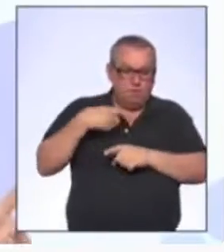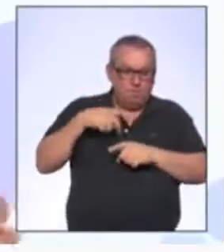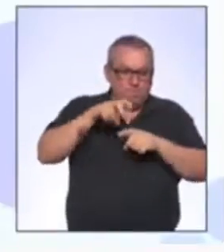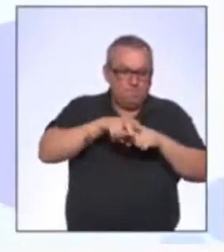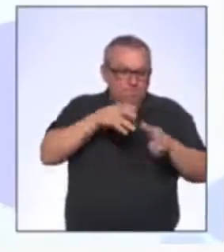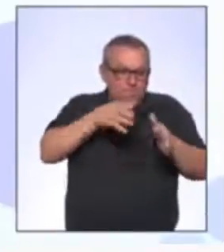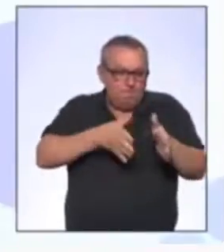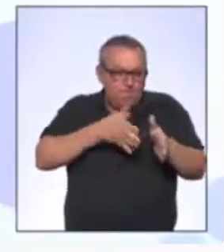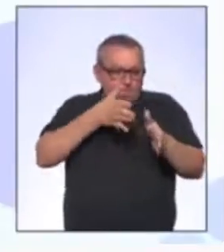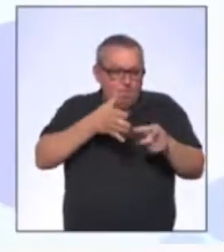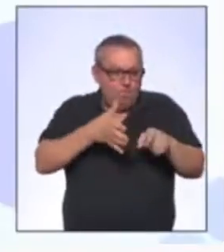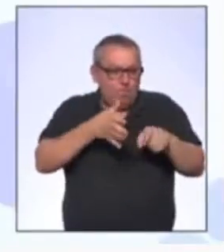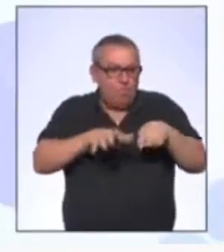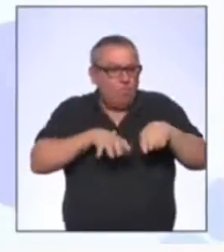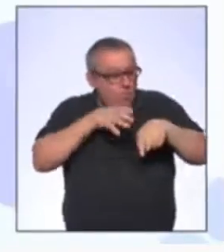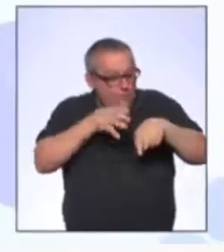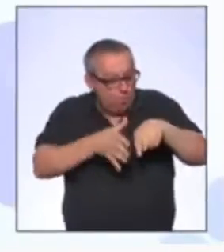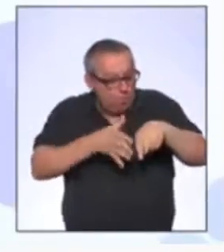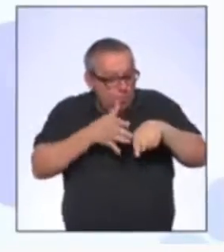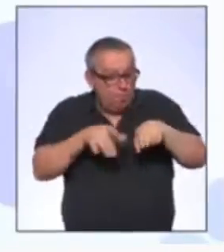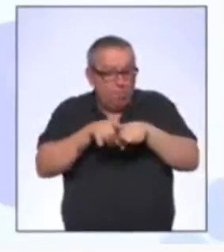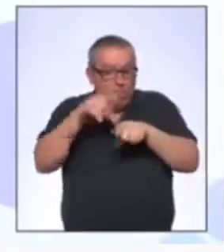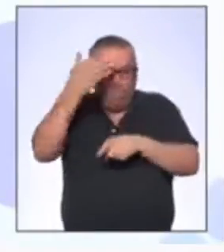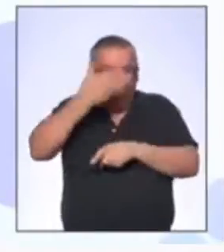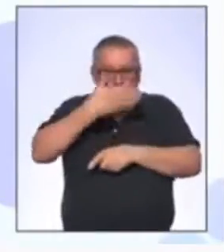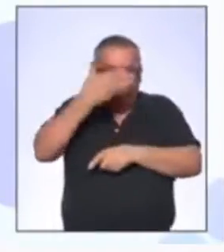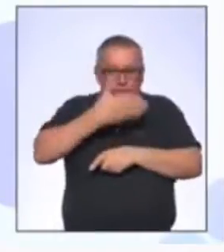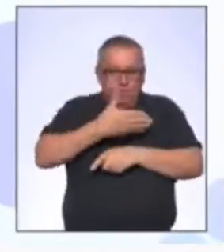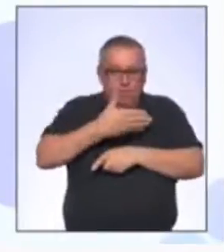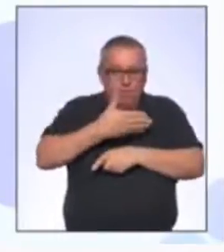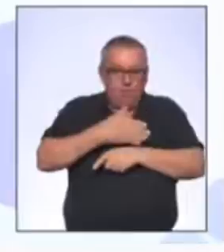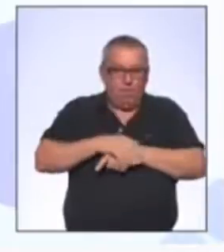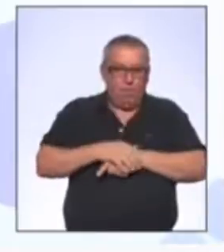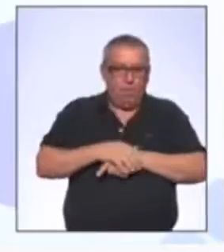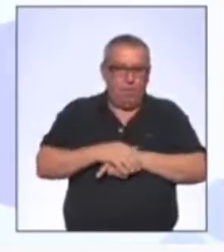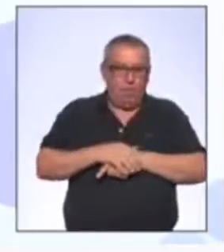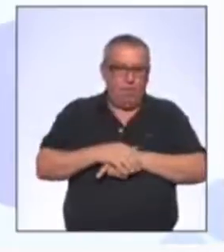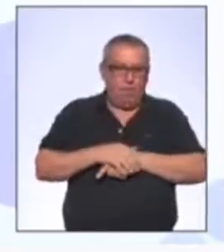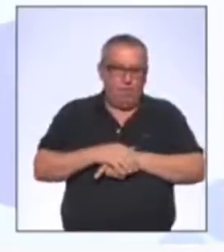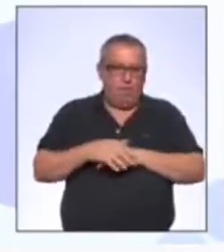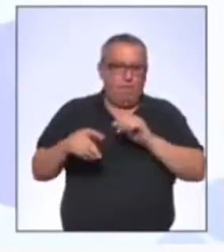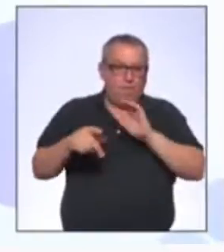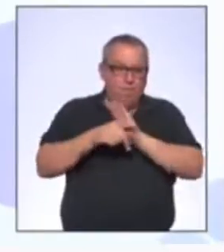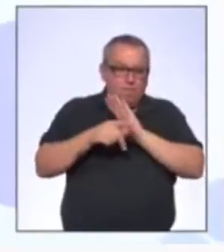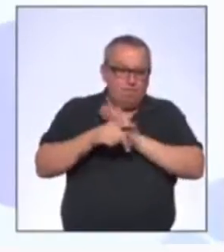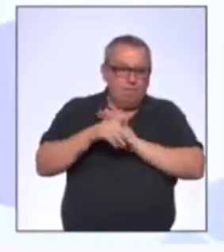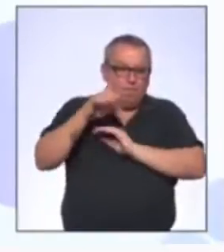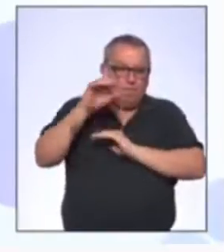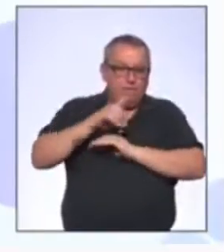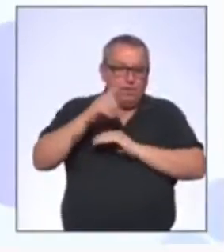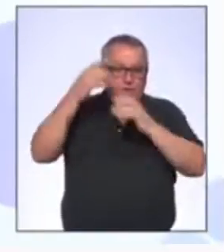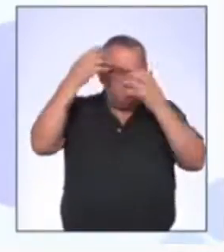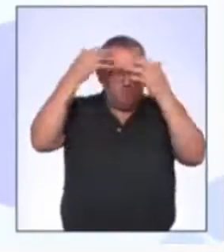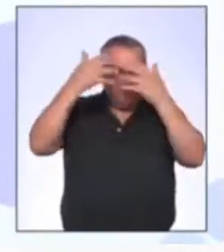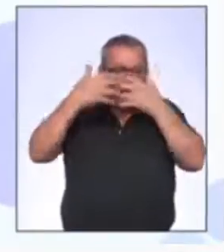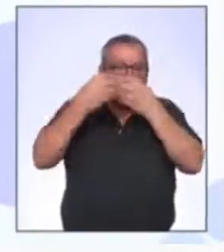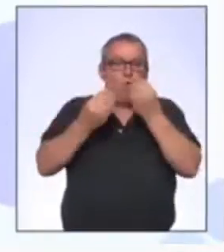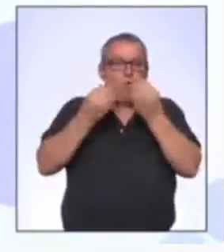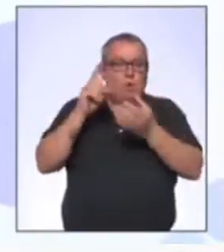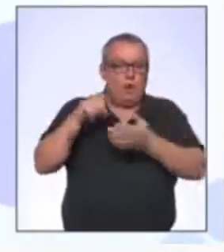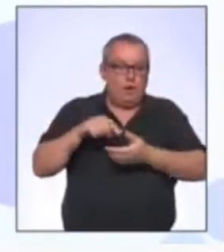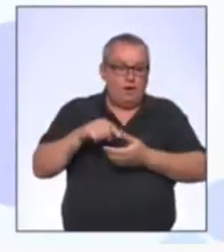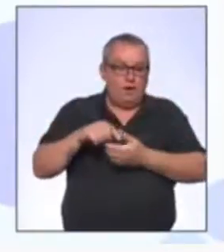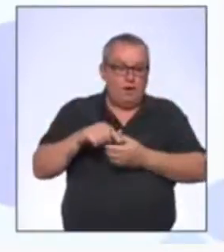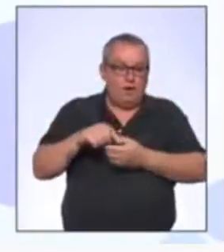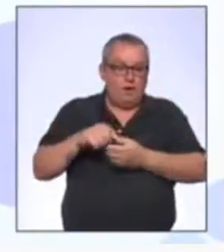cadeirante um deficiente visual ou até mesmo deficiente com deficiência ela é uma deficiência mental como que é